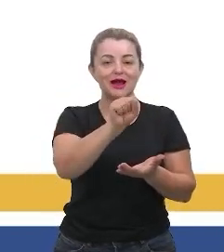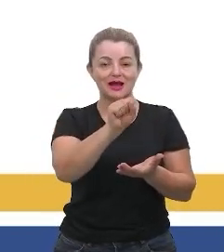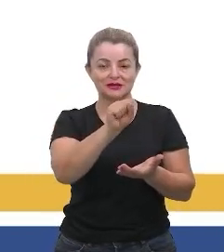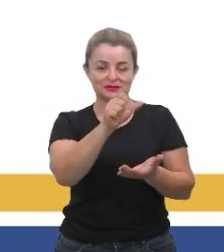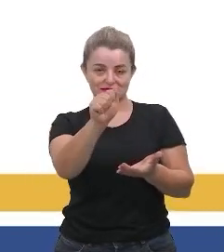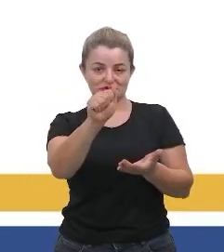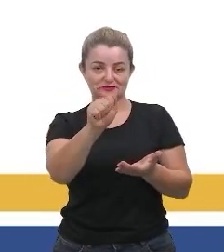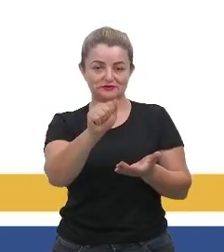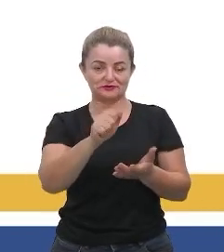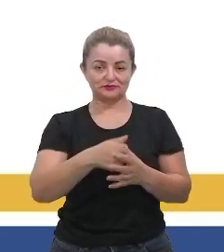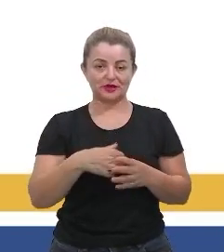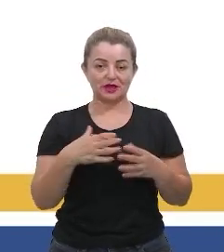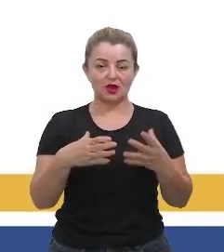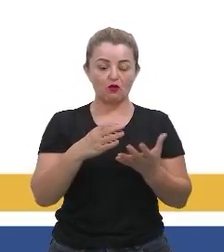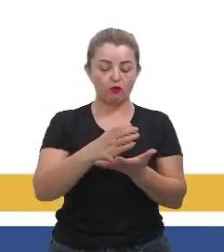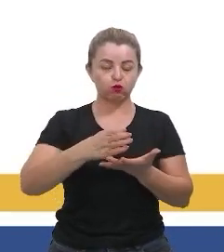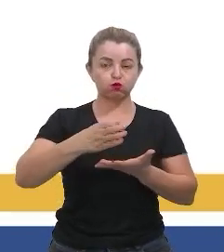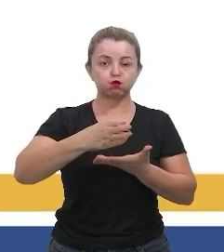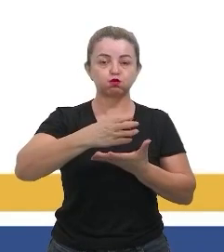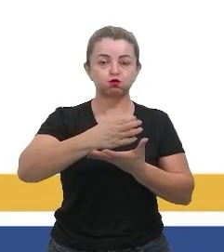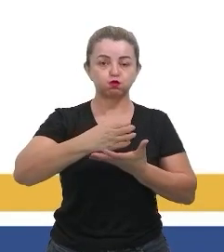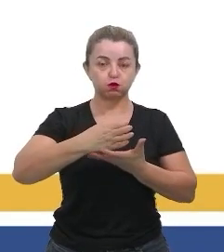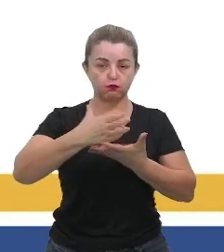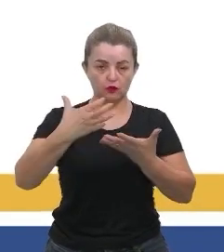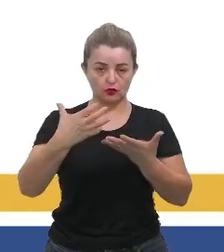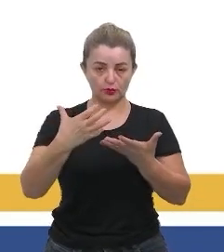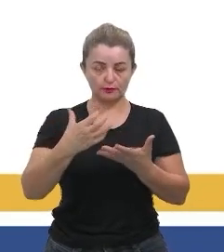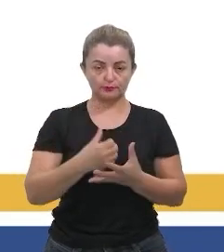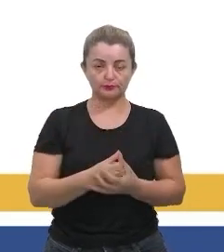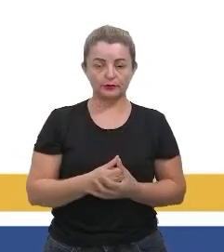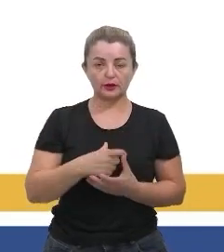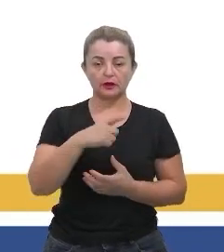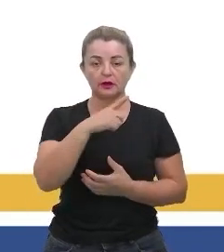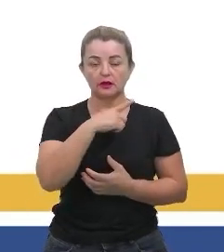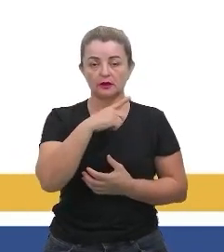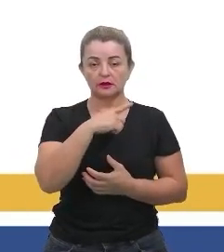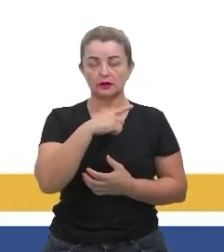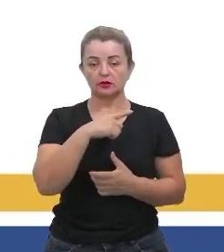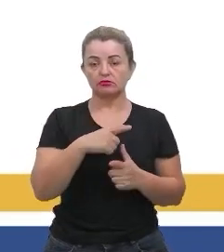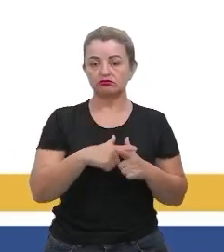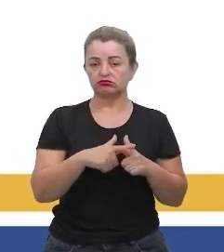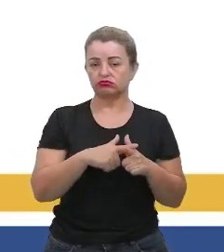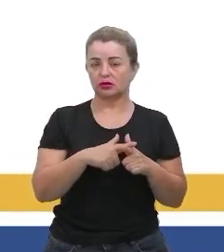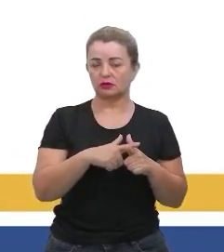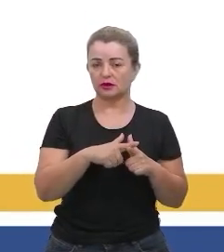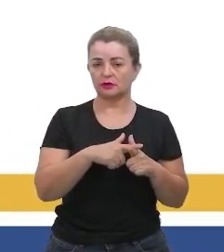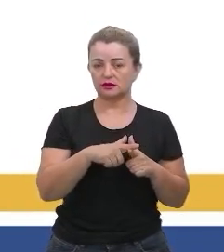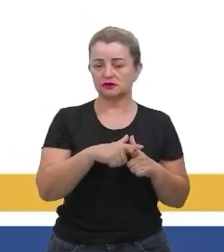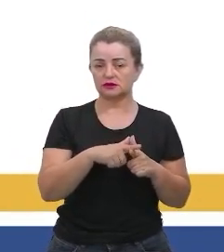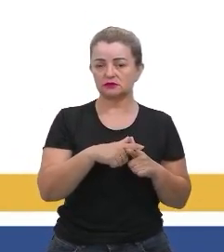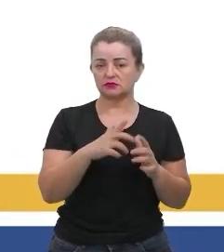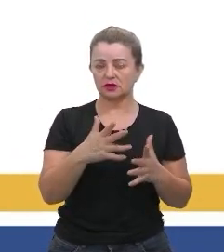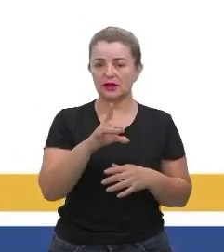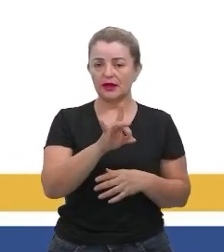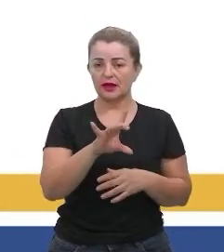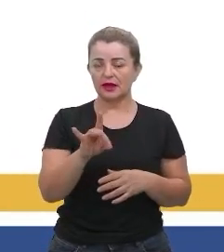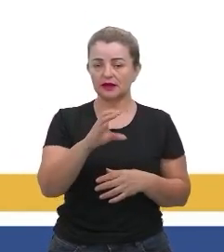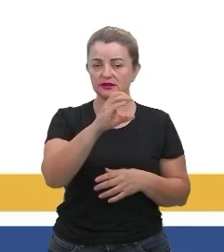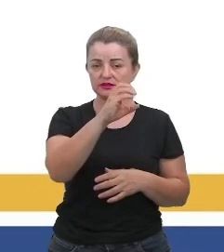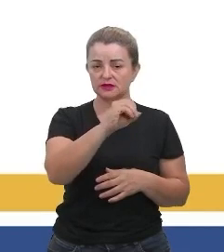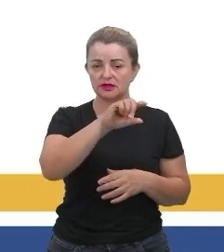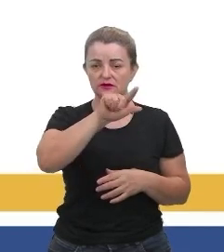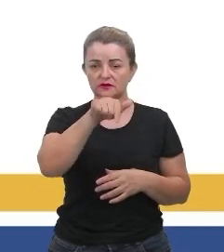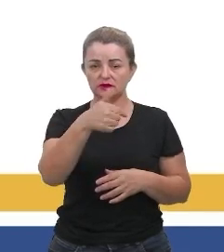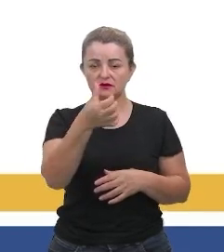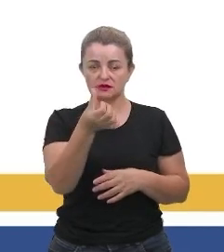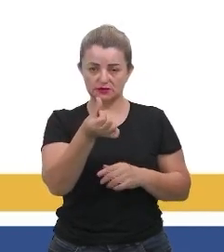encontrar agora, né? Então eu tenho 2.160, só que o problema, ele diz que para cada 0,6, vamos colocar aqui a